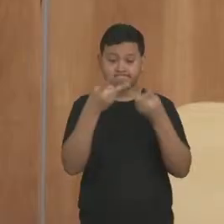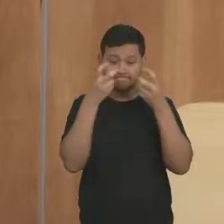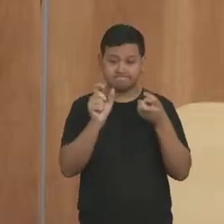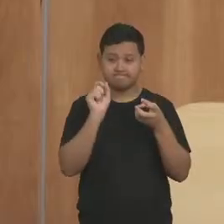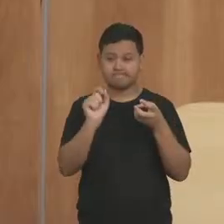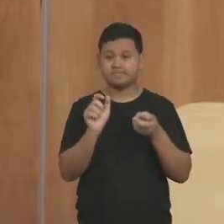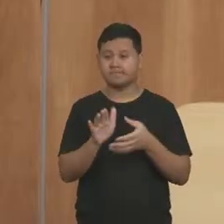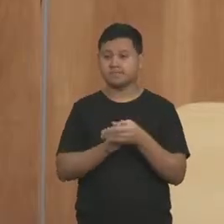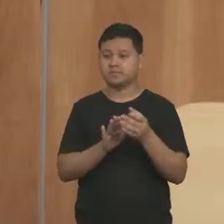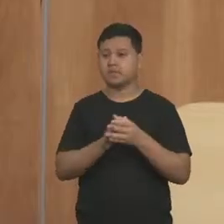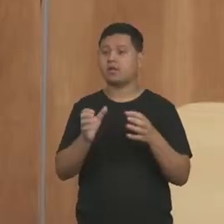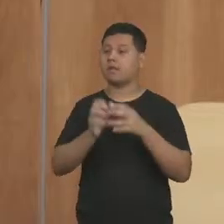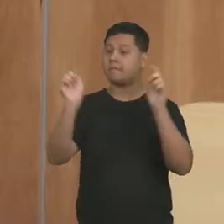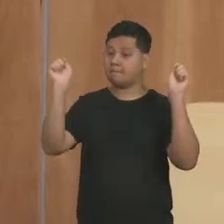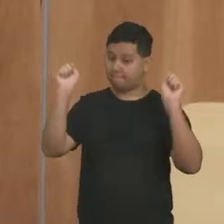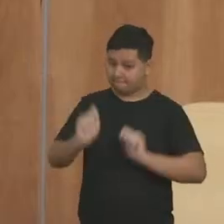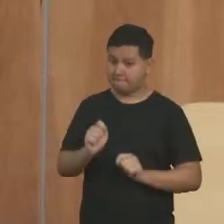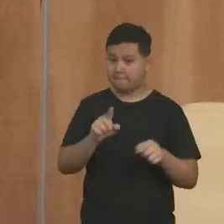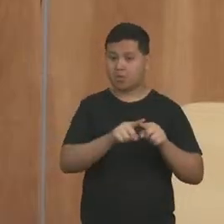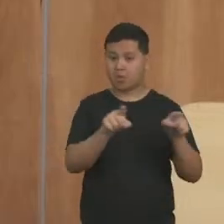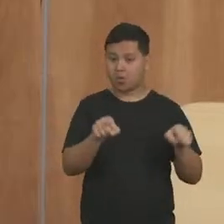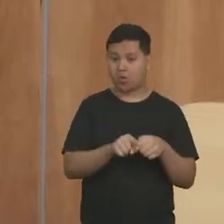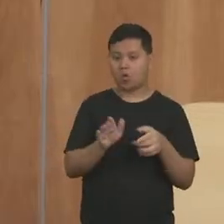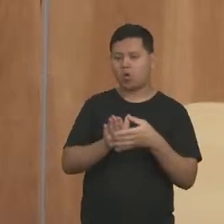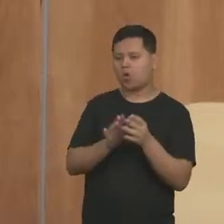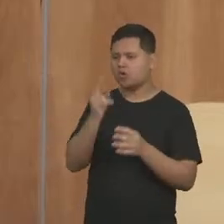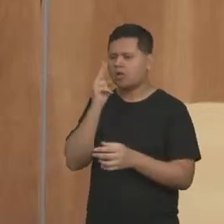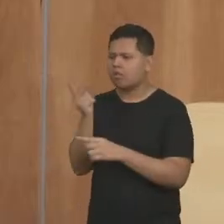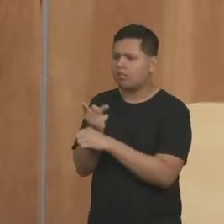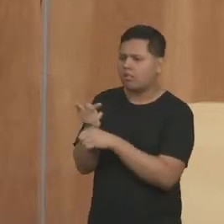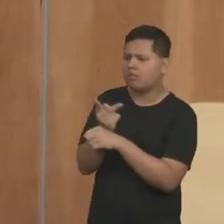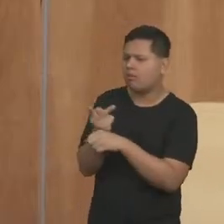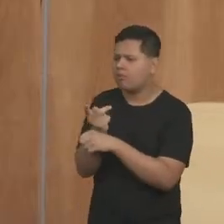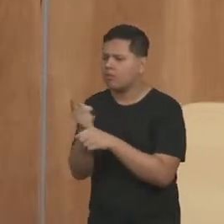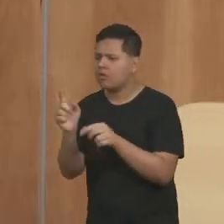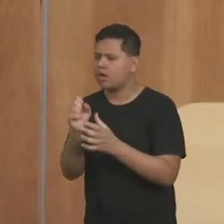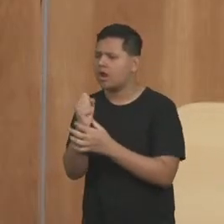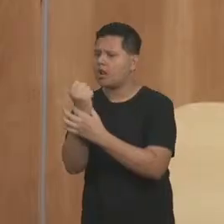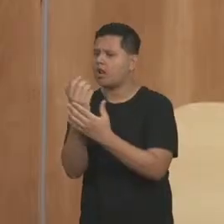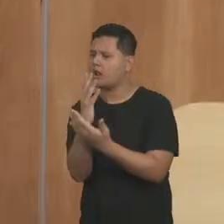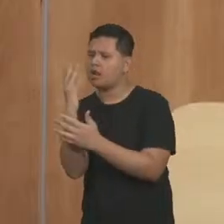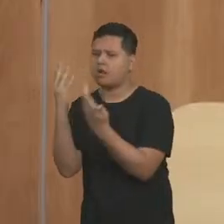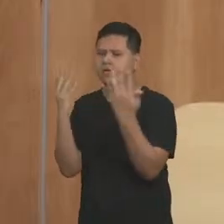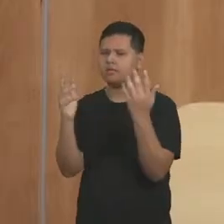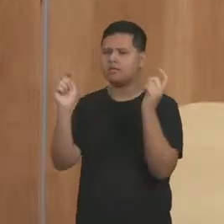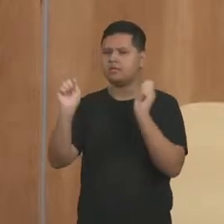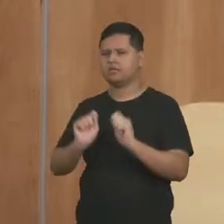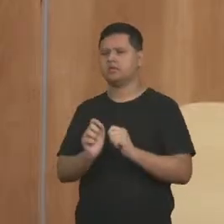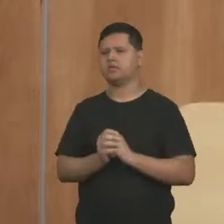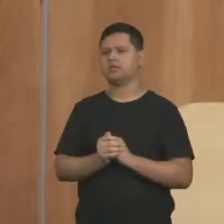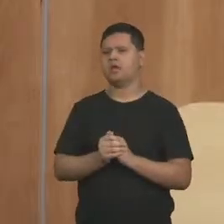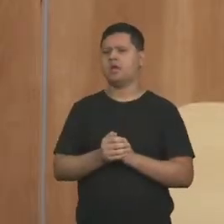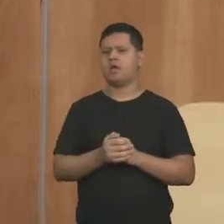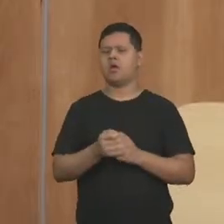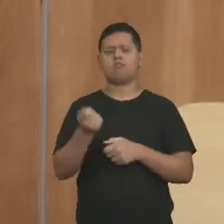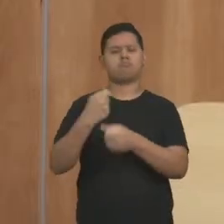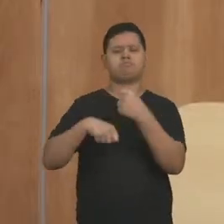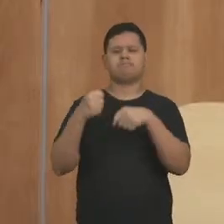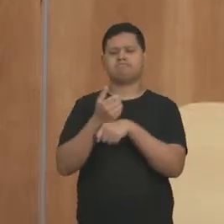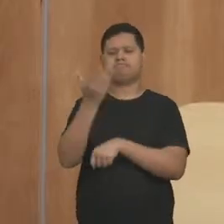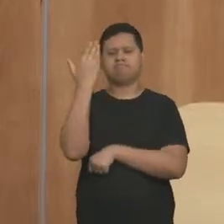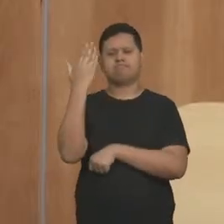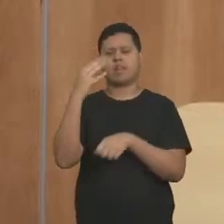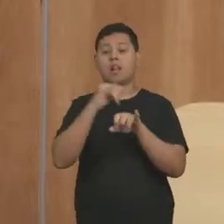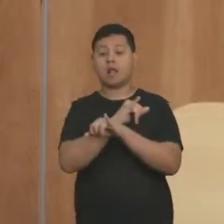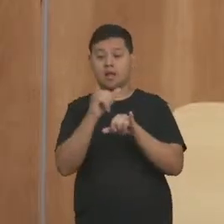o Conselho pode e deve procurar áreas de preservação ambiental. Alguns anos atrás, a